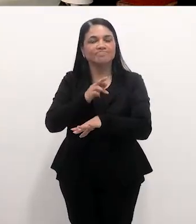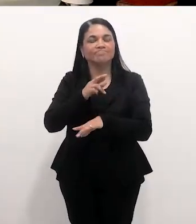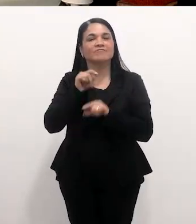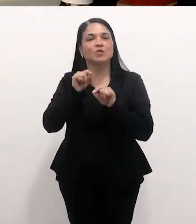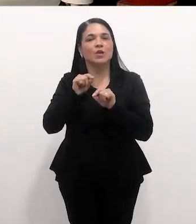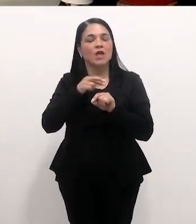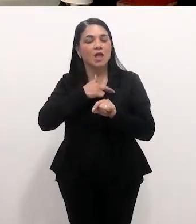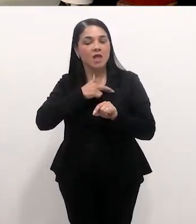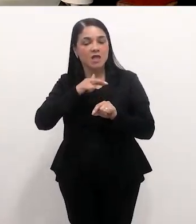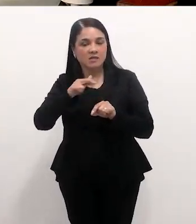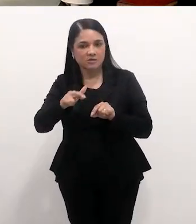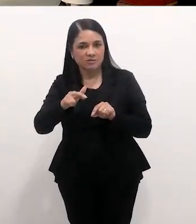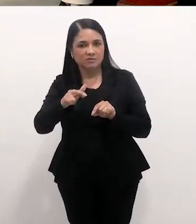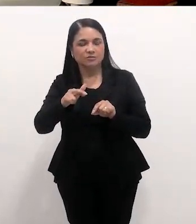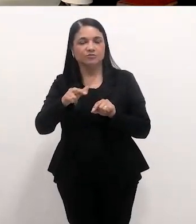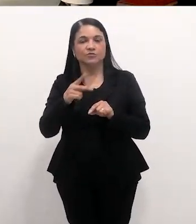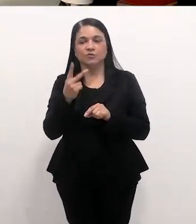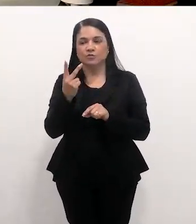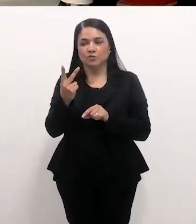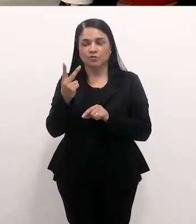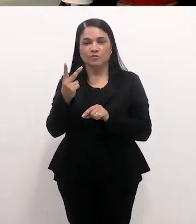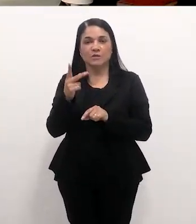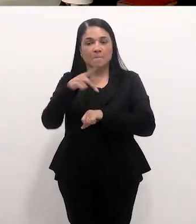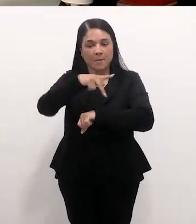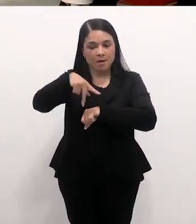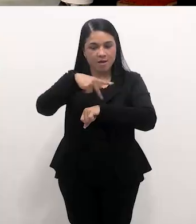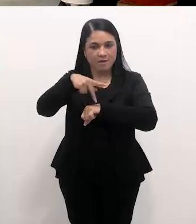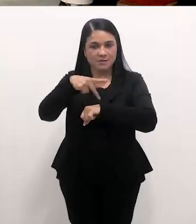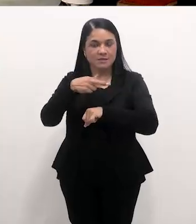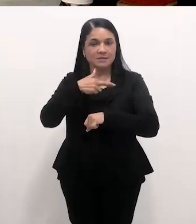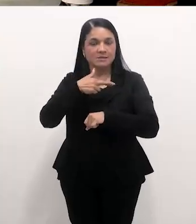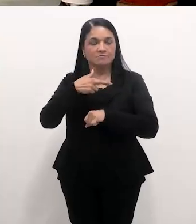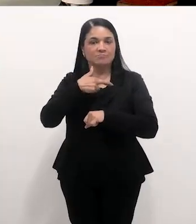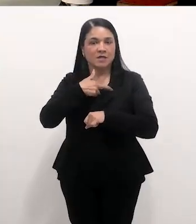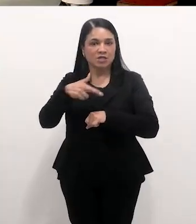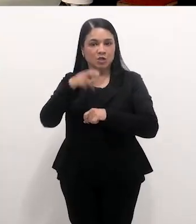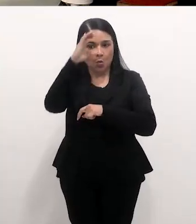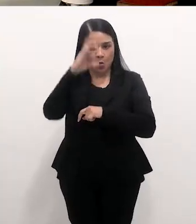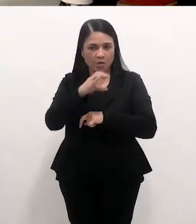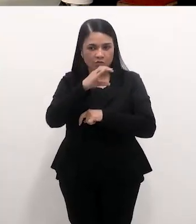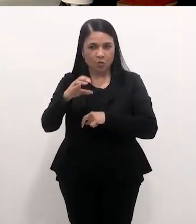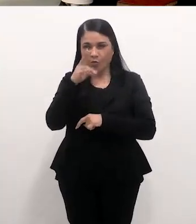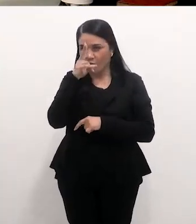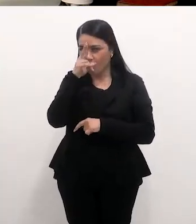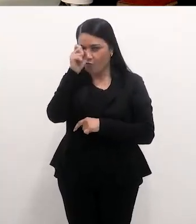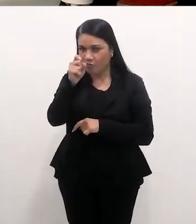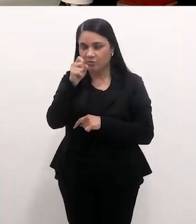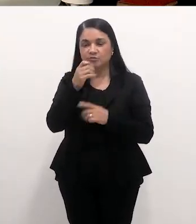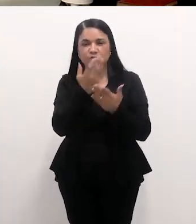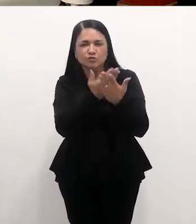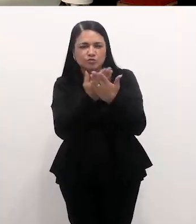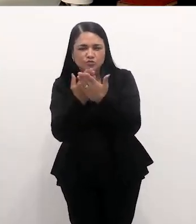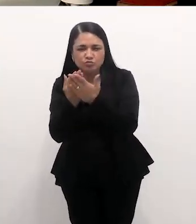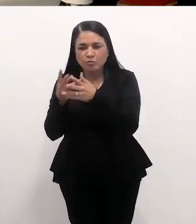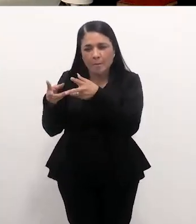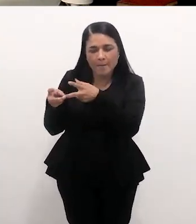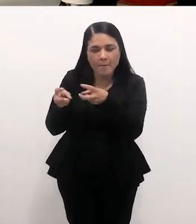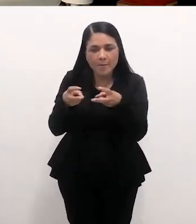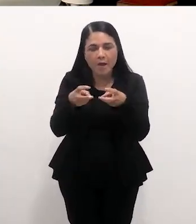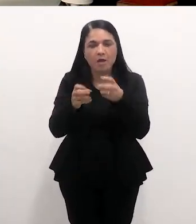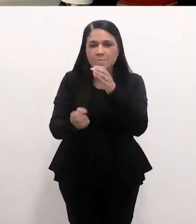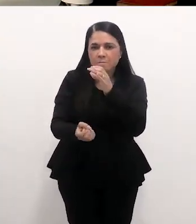a questão da religiosidade. São 2 países que têm o catolicismo de maneira muito forte e que, pelos estudos que